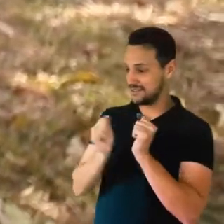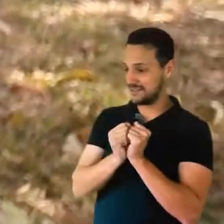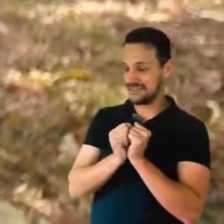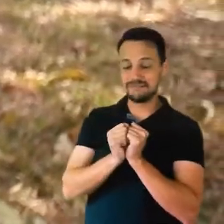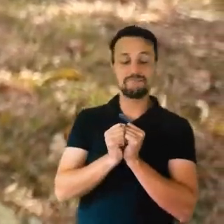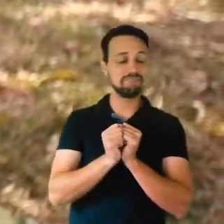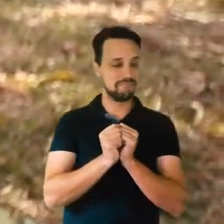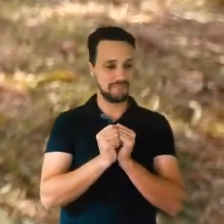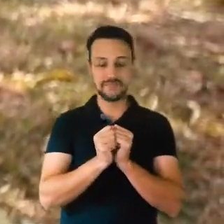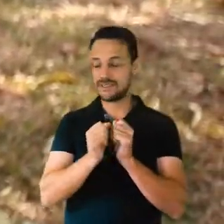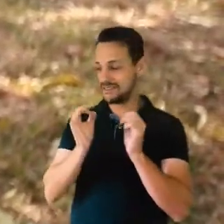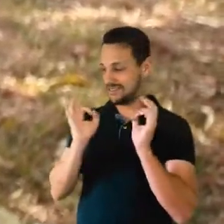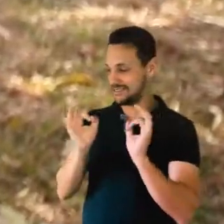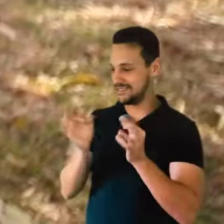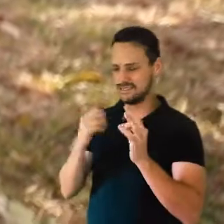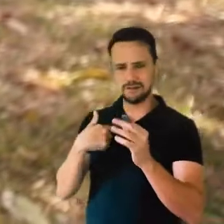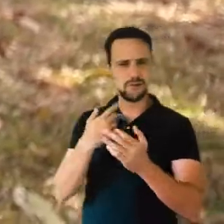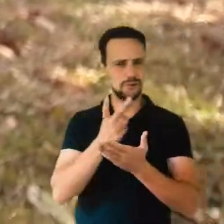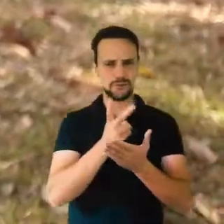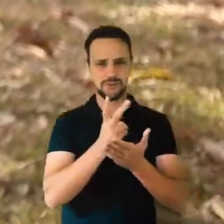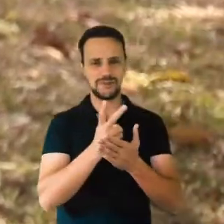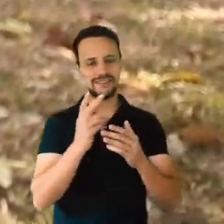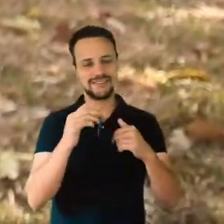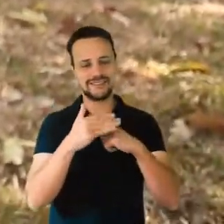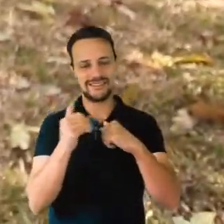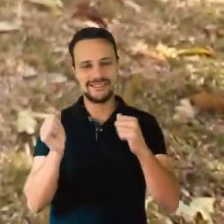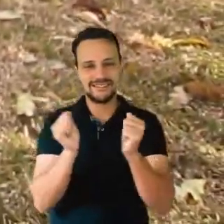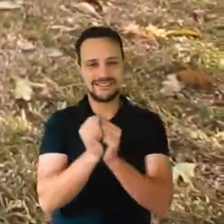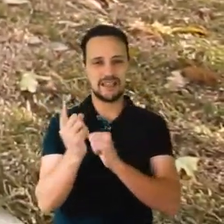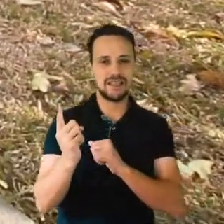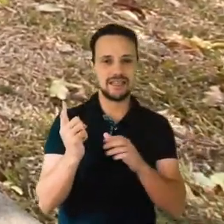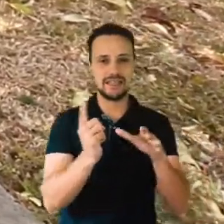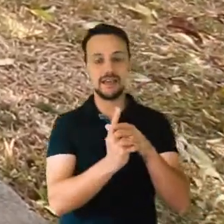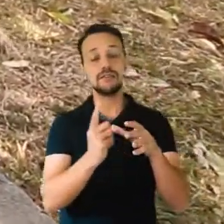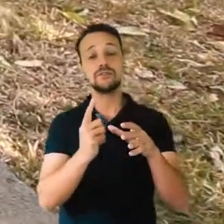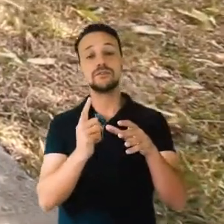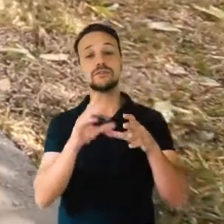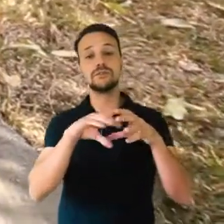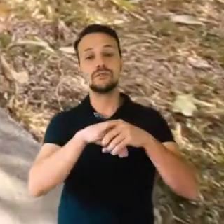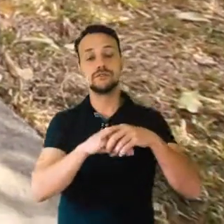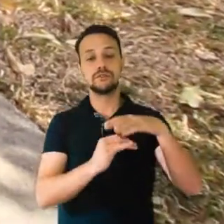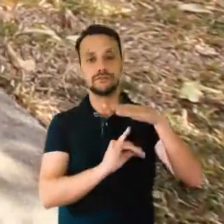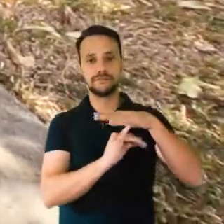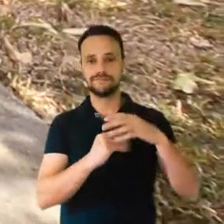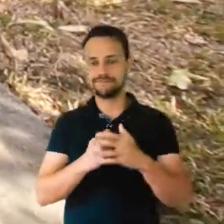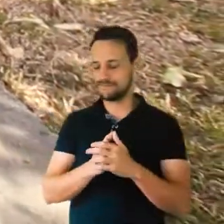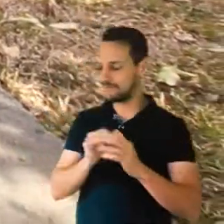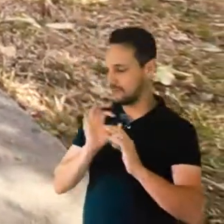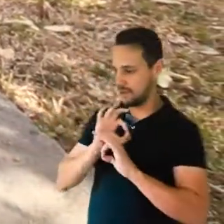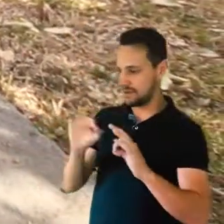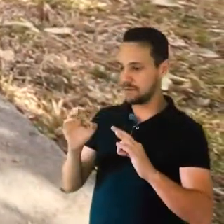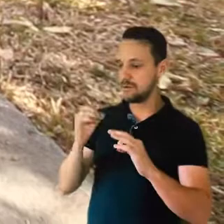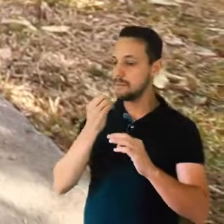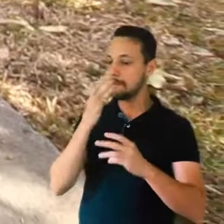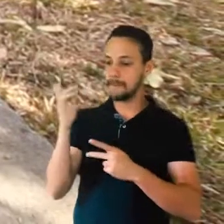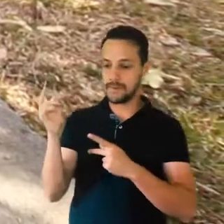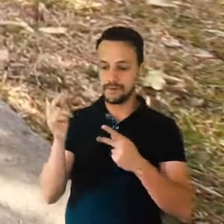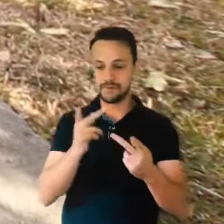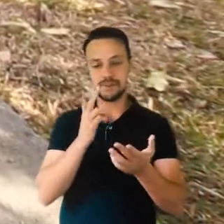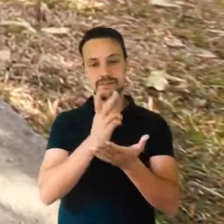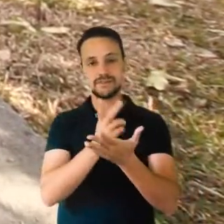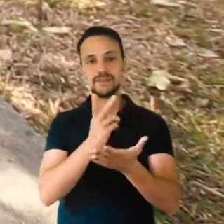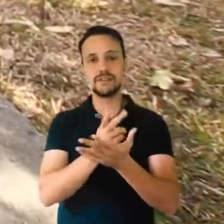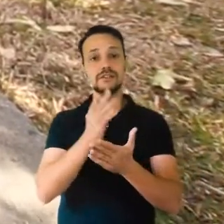na instituição. Fui extremamente, né? Continuo sendo. Muito bom isso, né? Seja sempre muito bem-vinda, pode contar